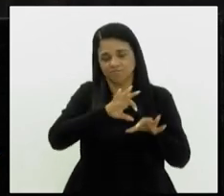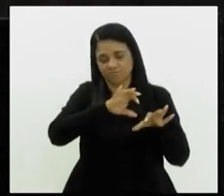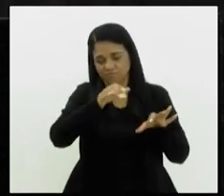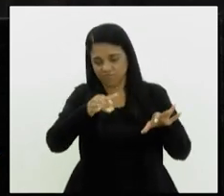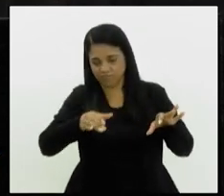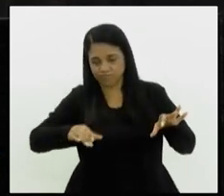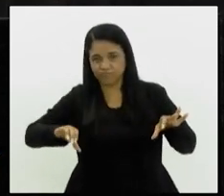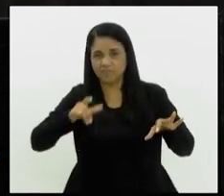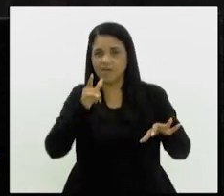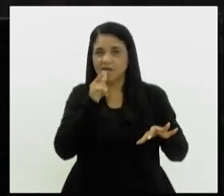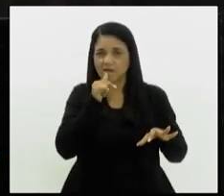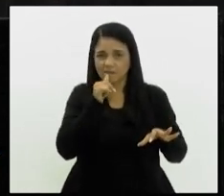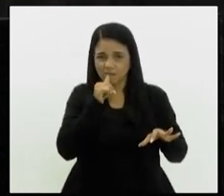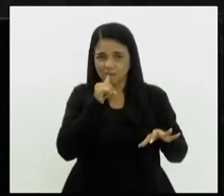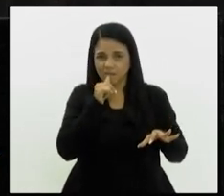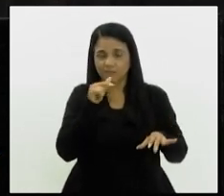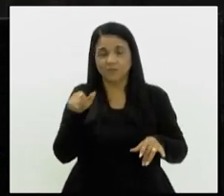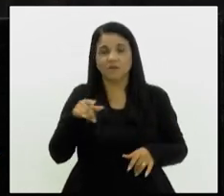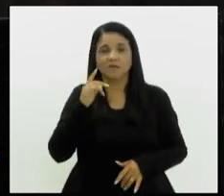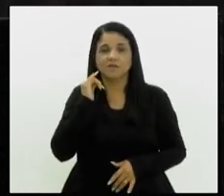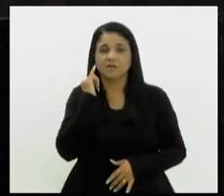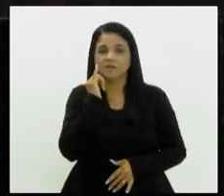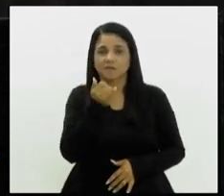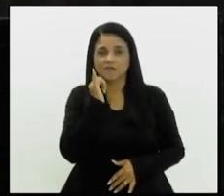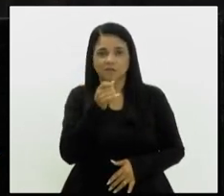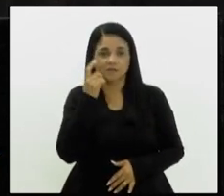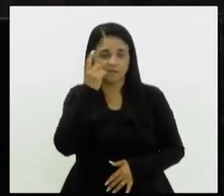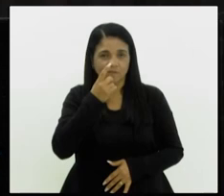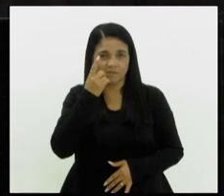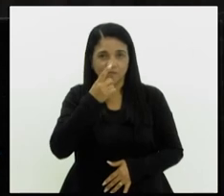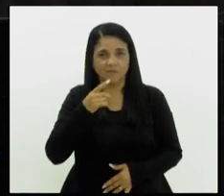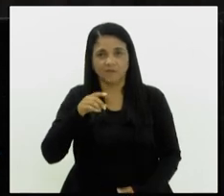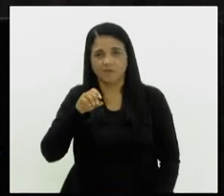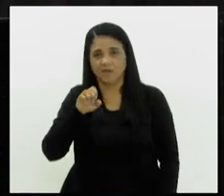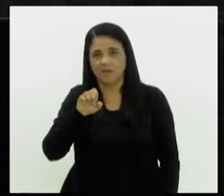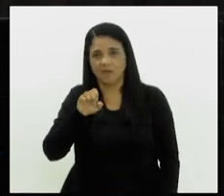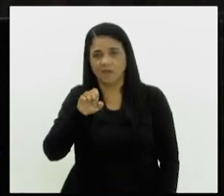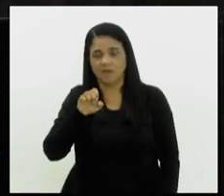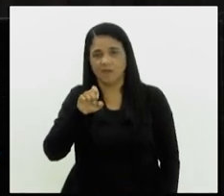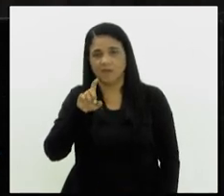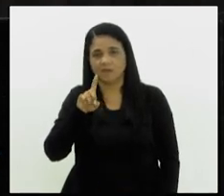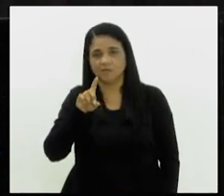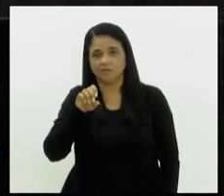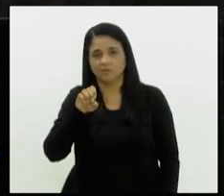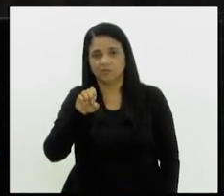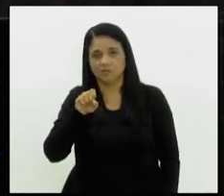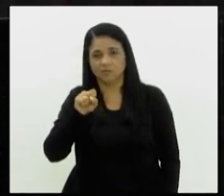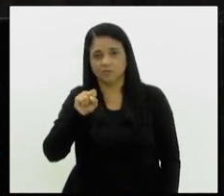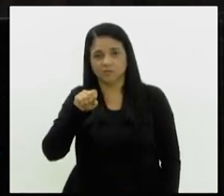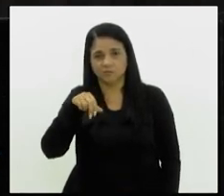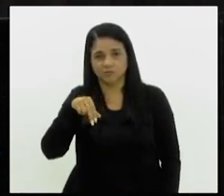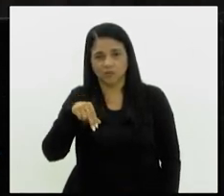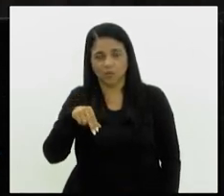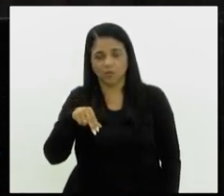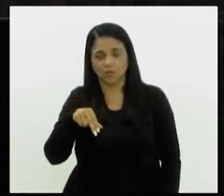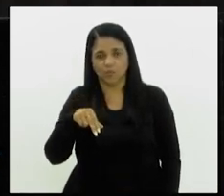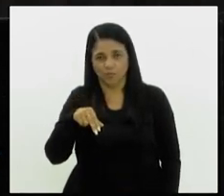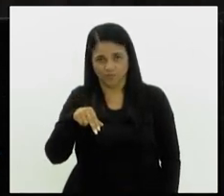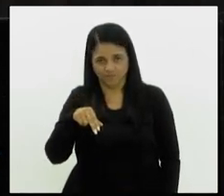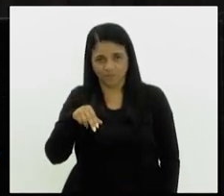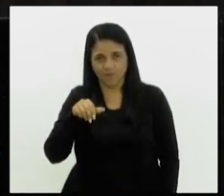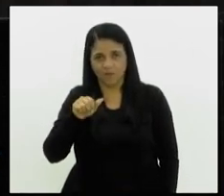cujo relator foi o deputado Edson Albertazzi, num dos momentos mais